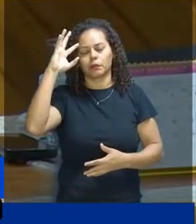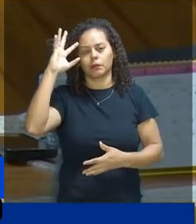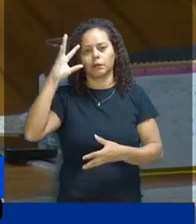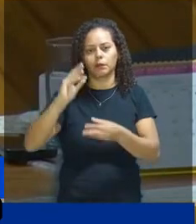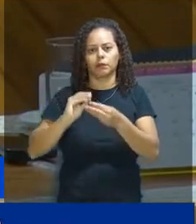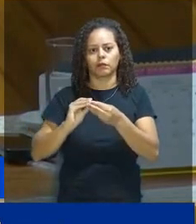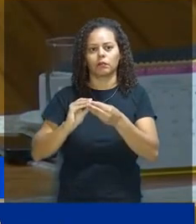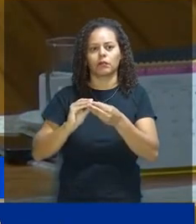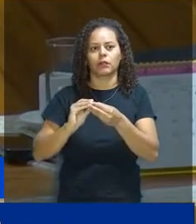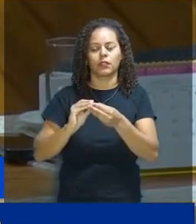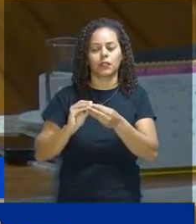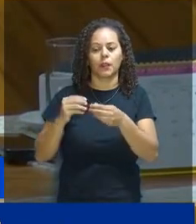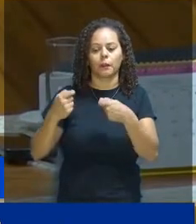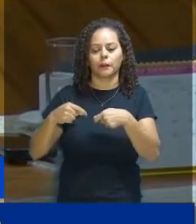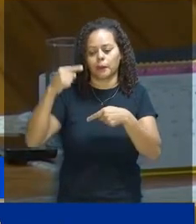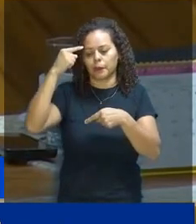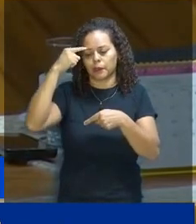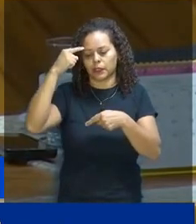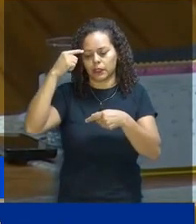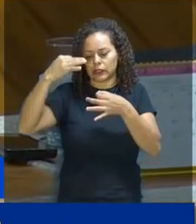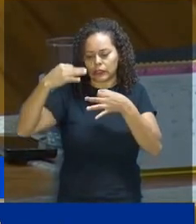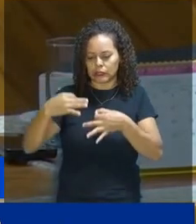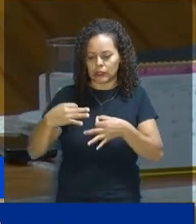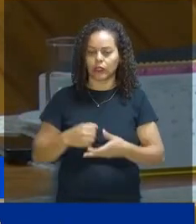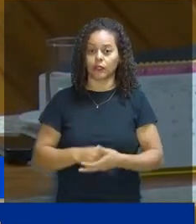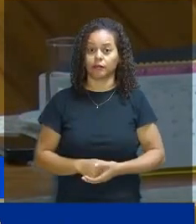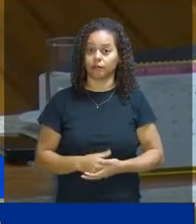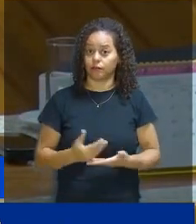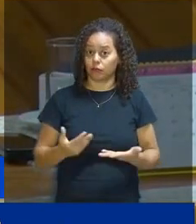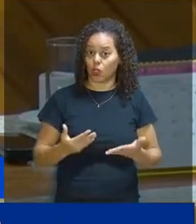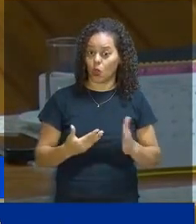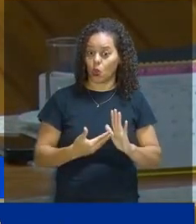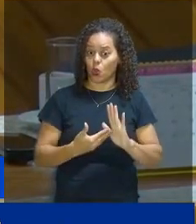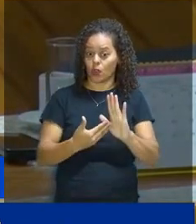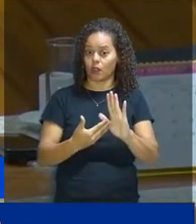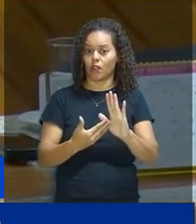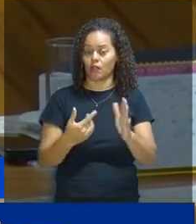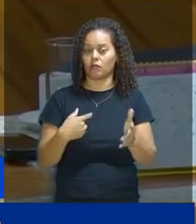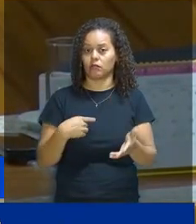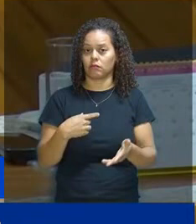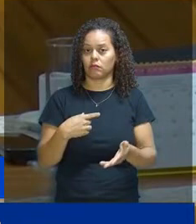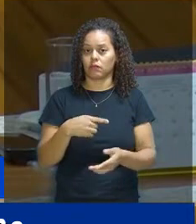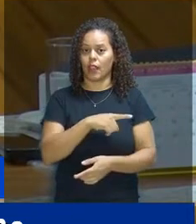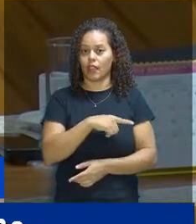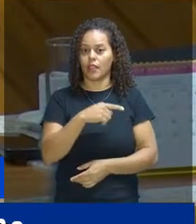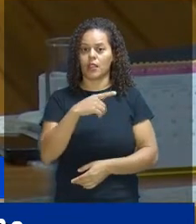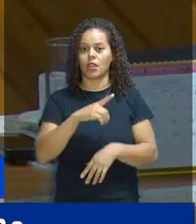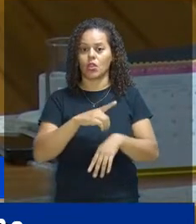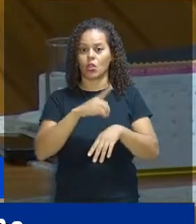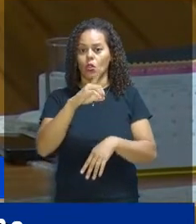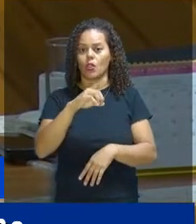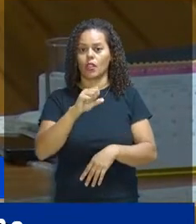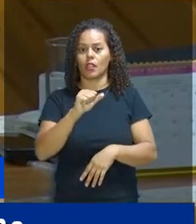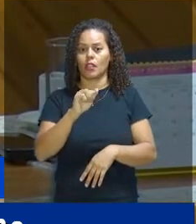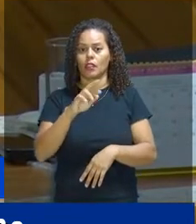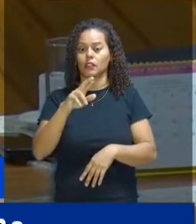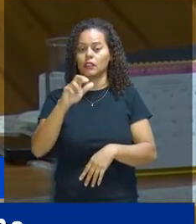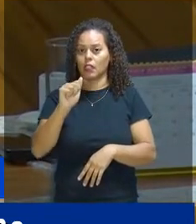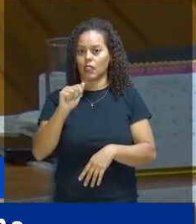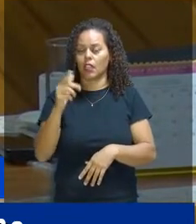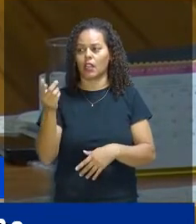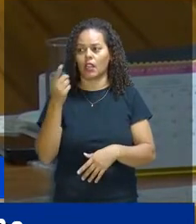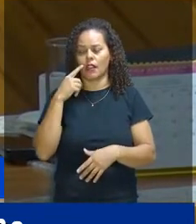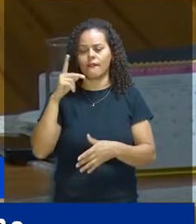as discussões que são aqui trazidas. De fato, a doutora Sara fez uma afirmação que é verdadeira, né,